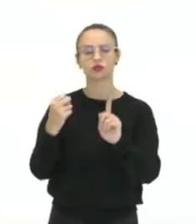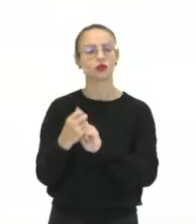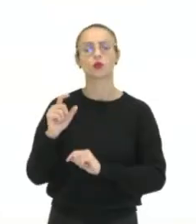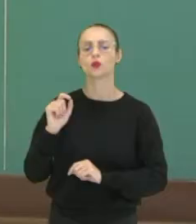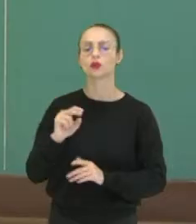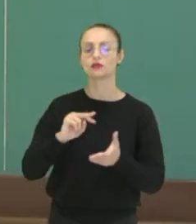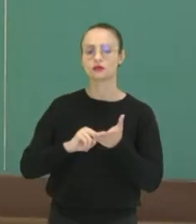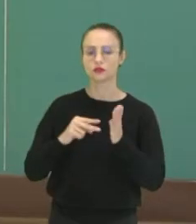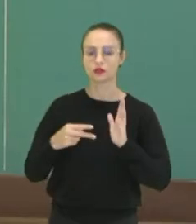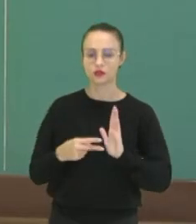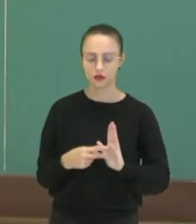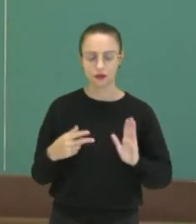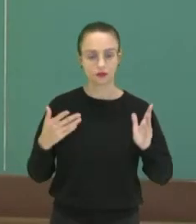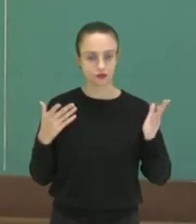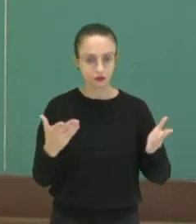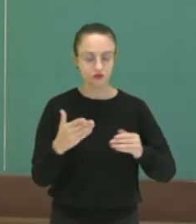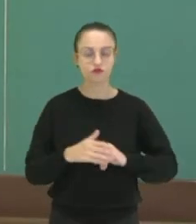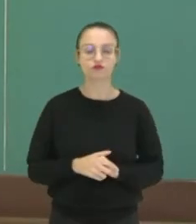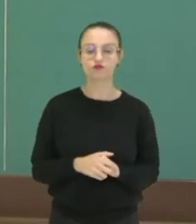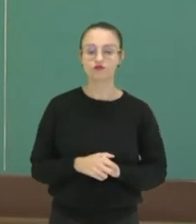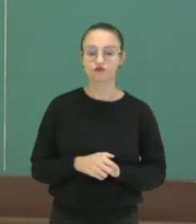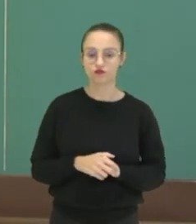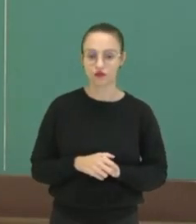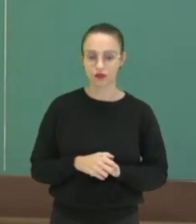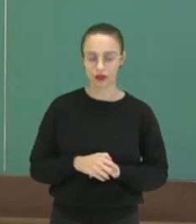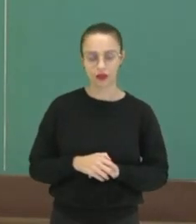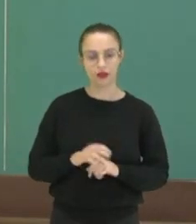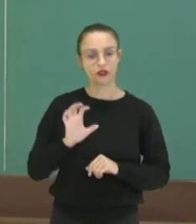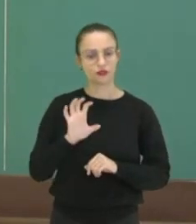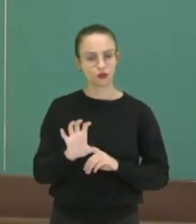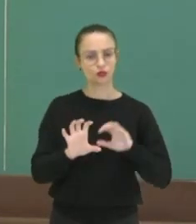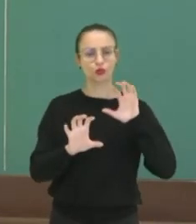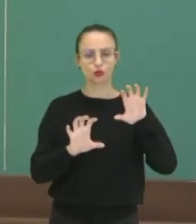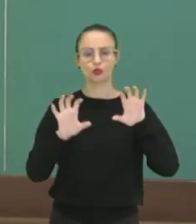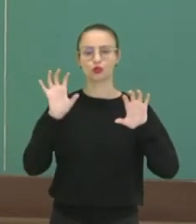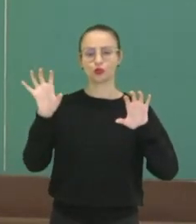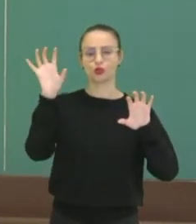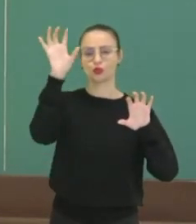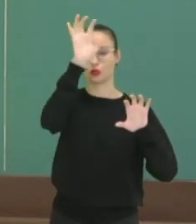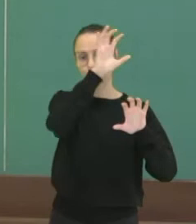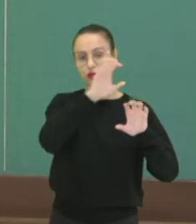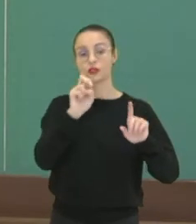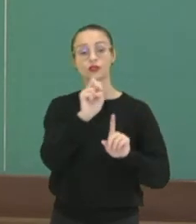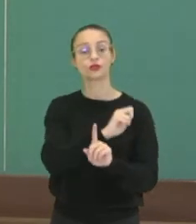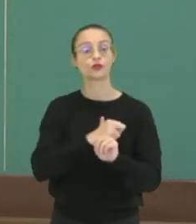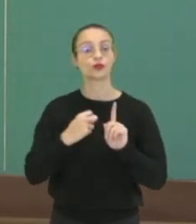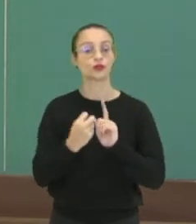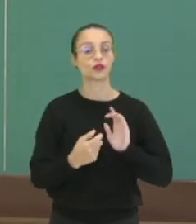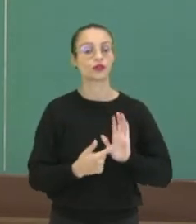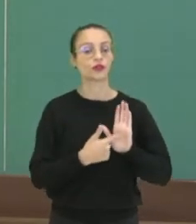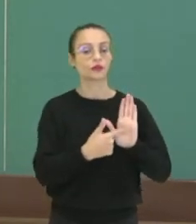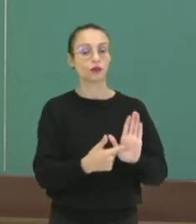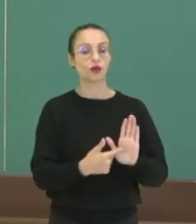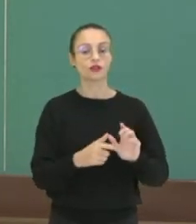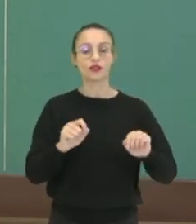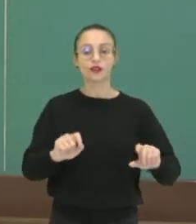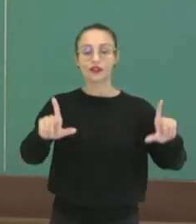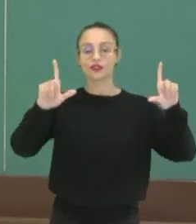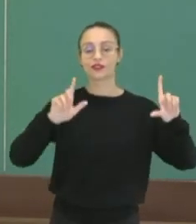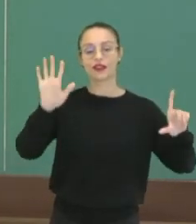isso? Quer dizer que em cada parte a sociedade vai expressar na própria paisagem,